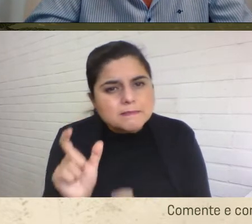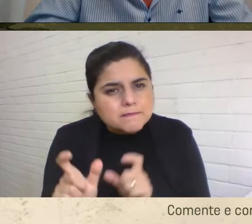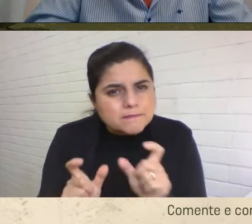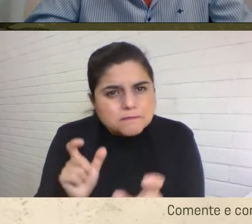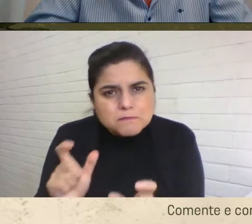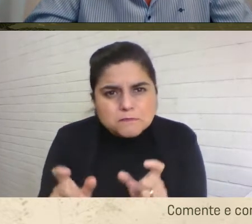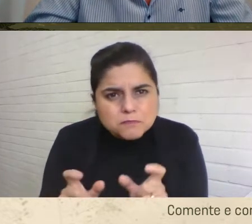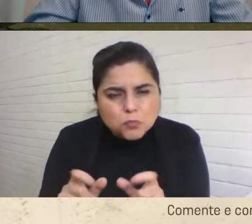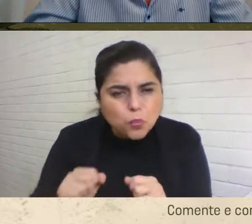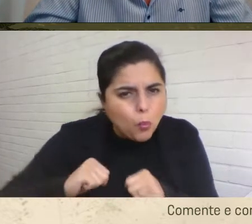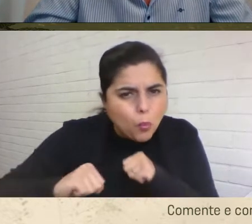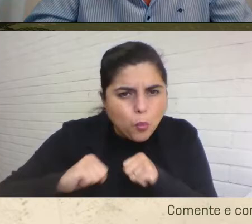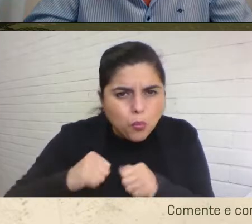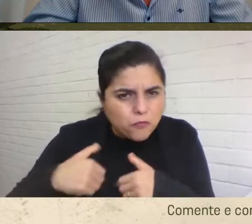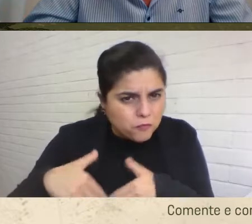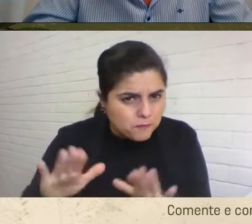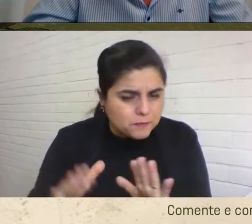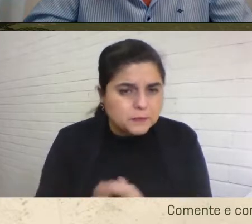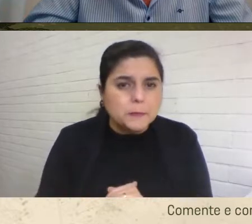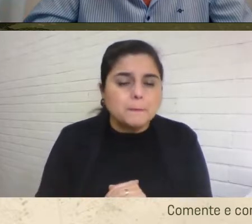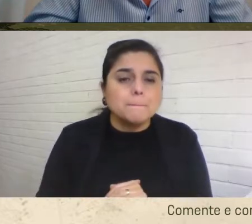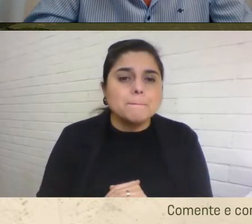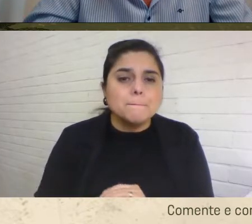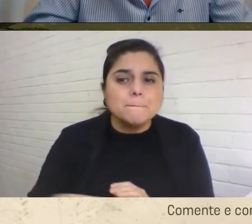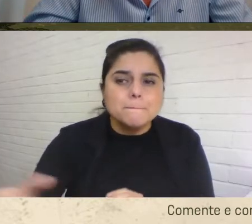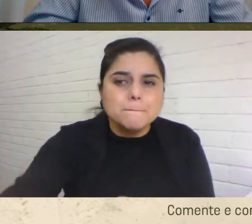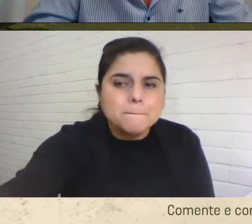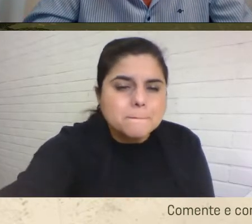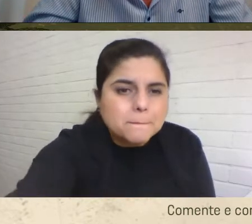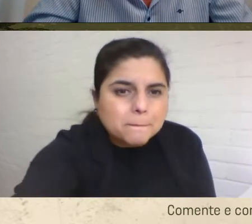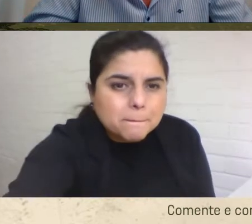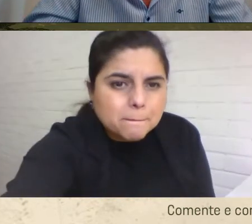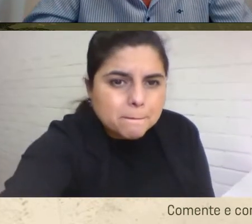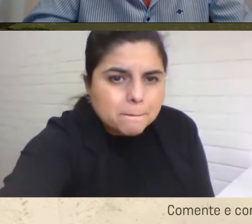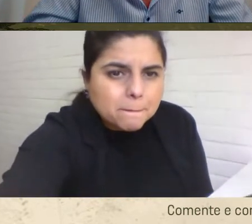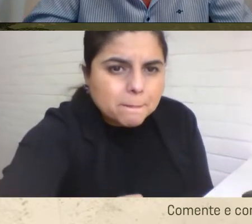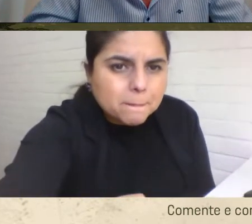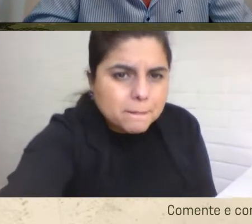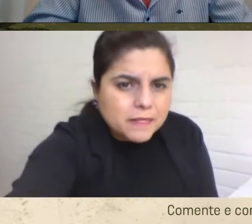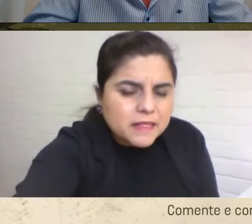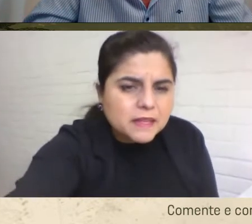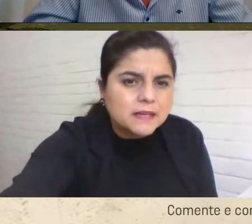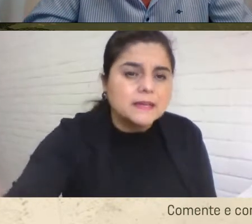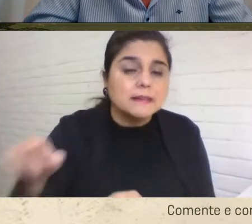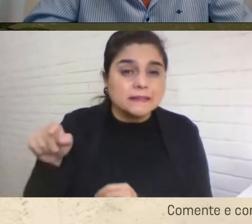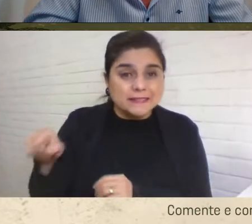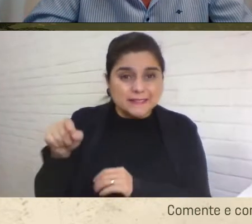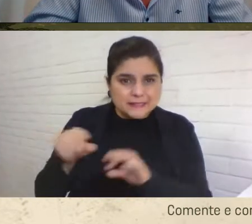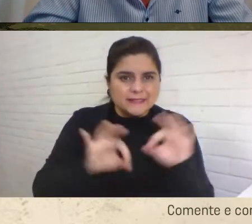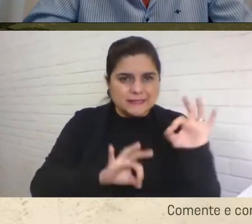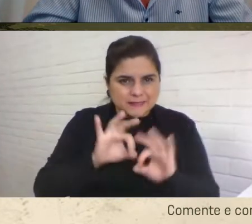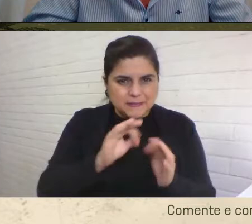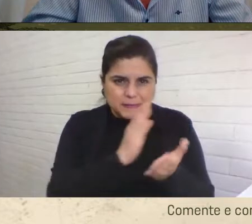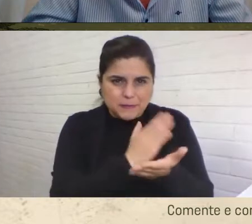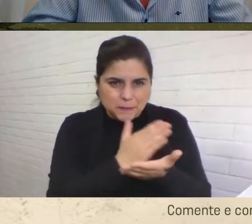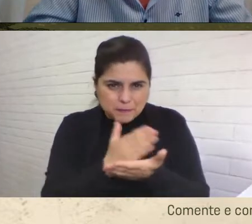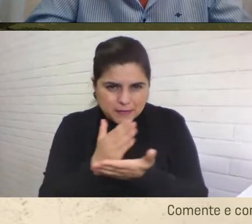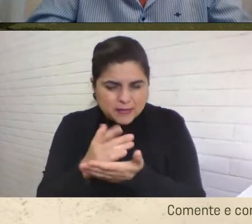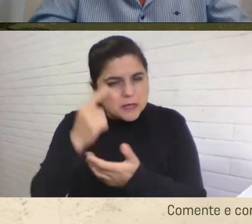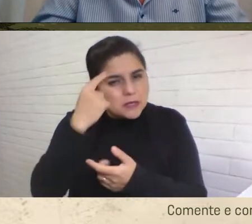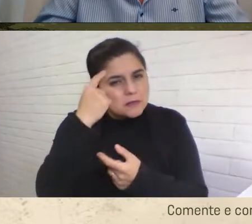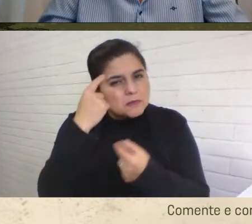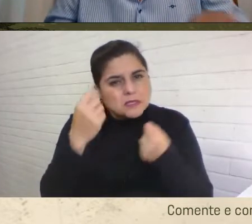movimenta. E esse plano prevê intervenções preventivas desde ter